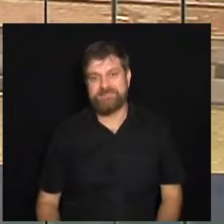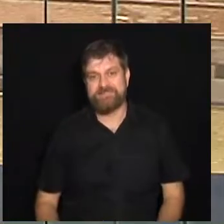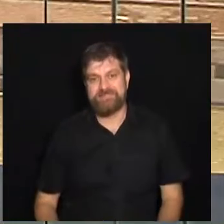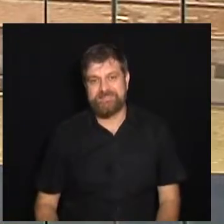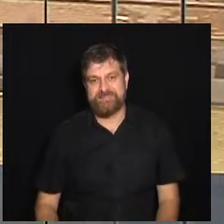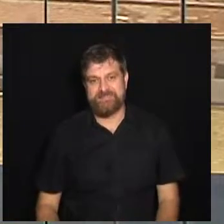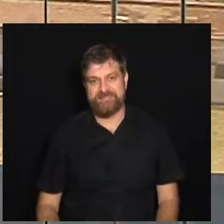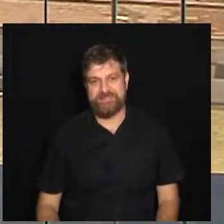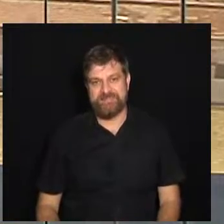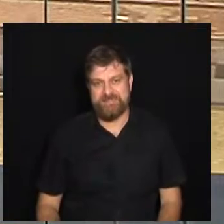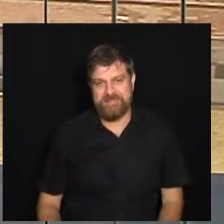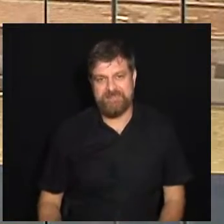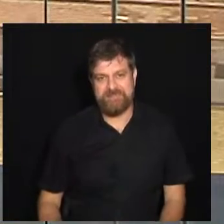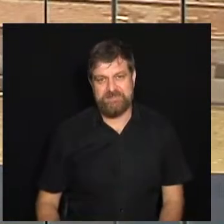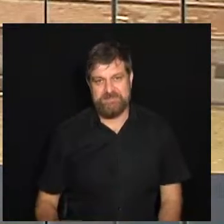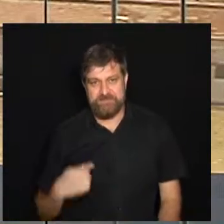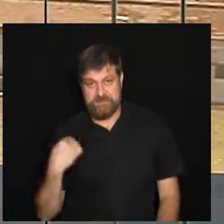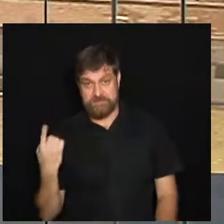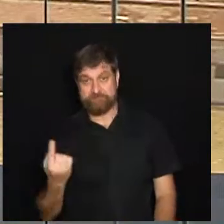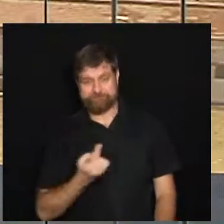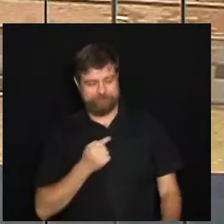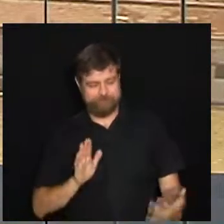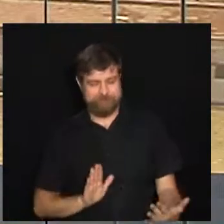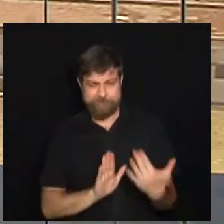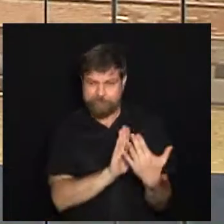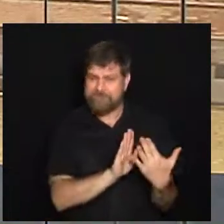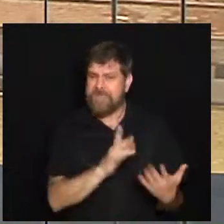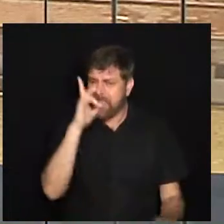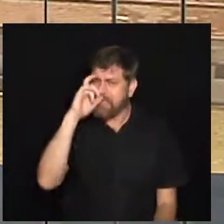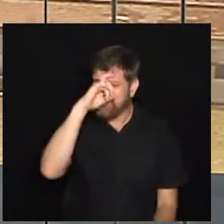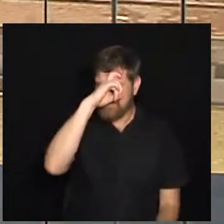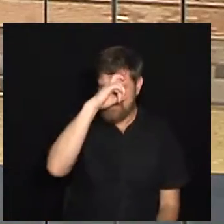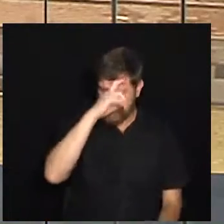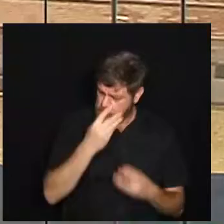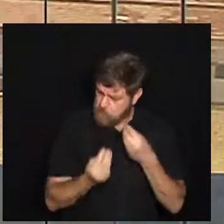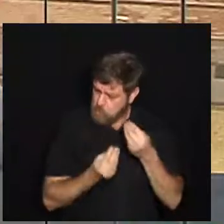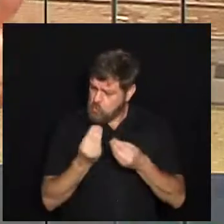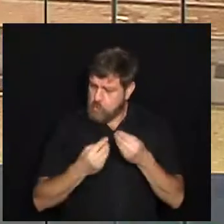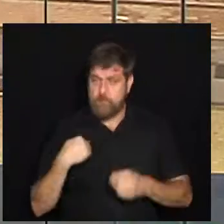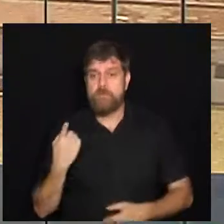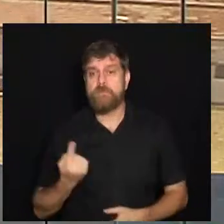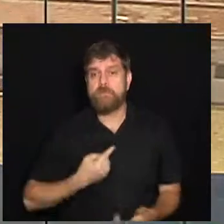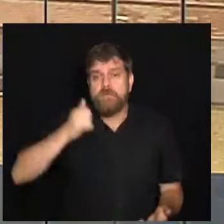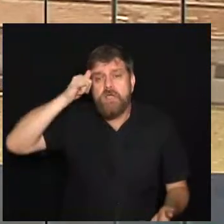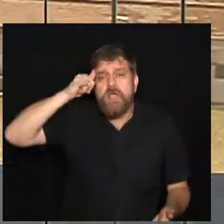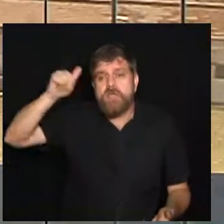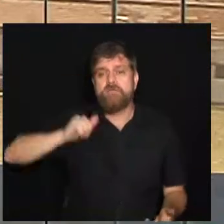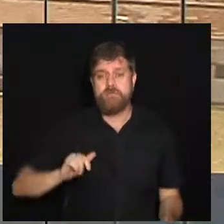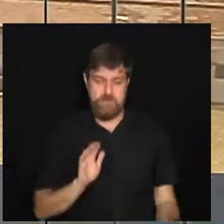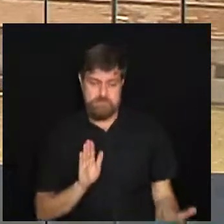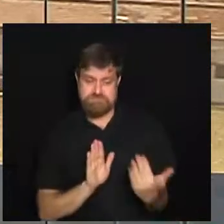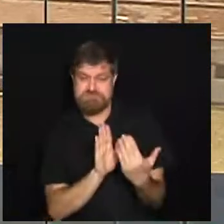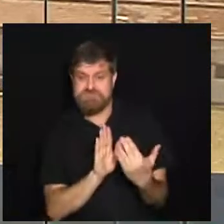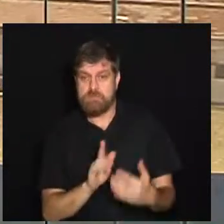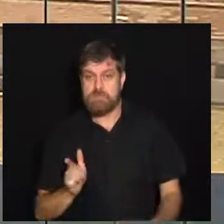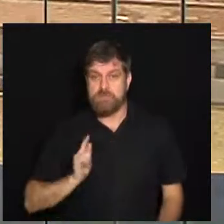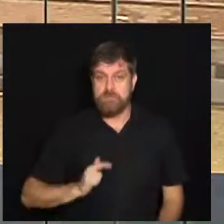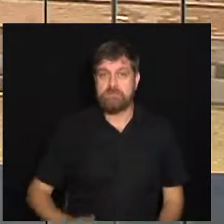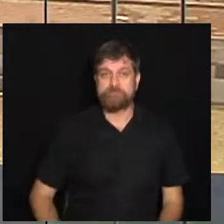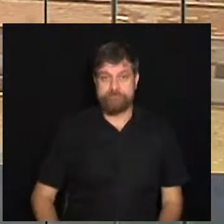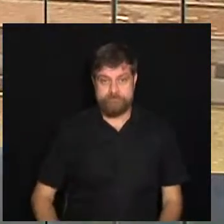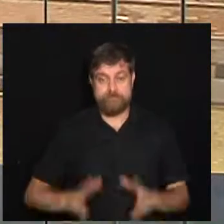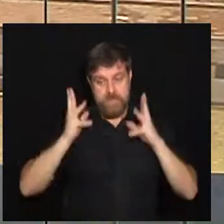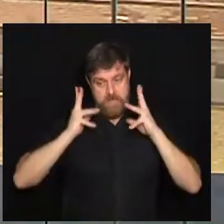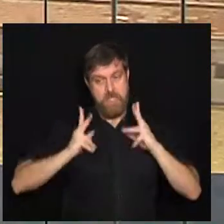a gente se defronta mesmo com uma dificuldade né como é que a gente evita a exposição aí são essas medidas de higiene